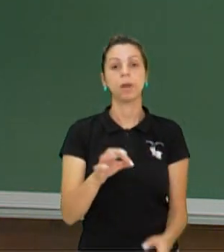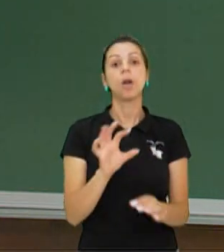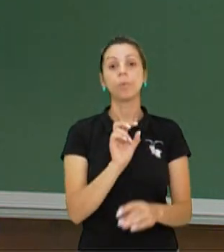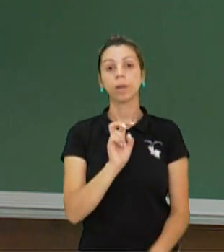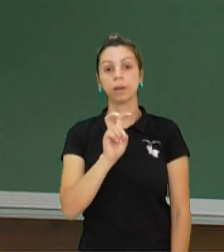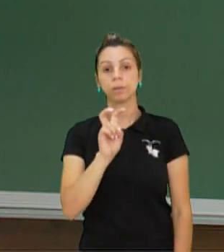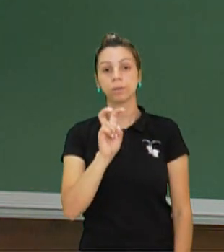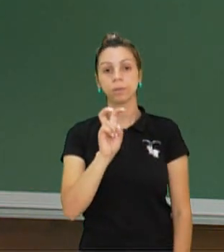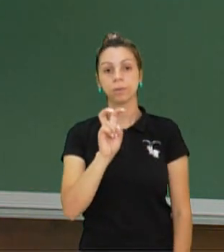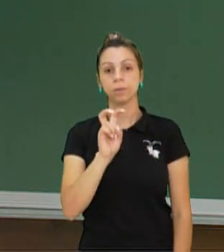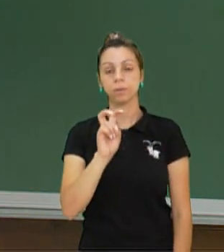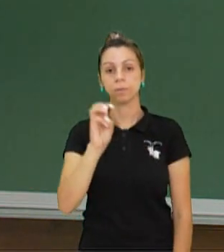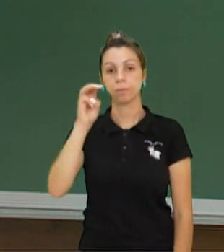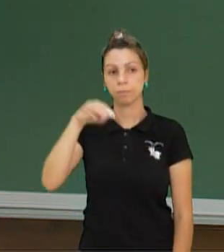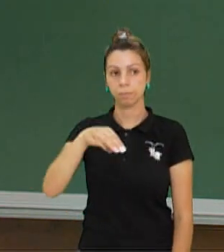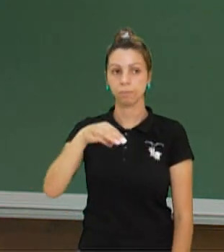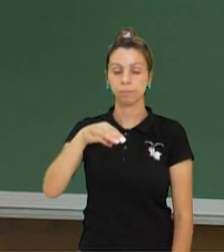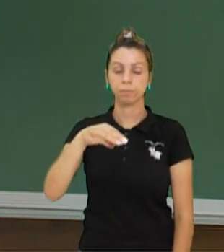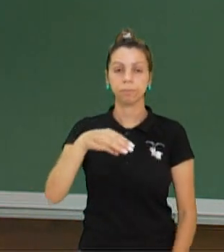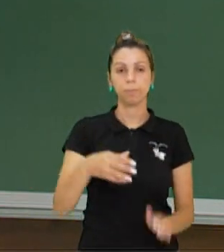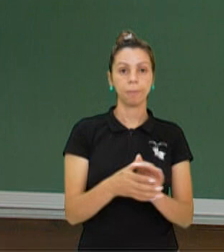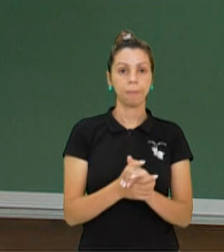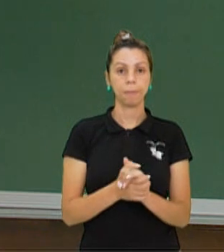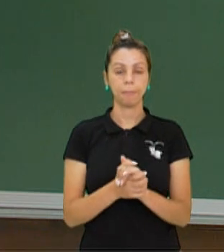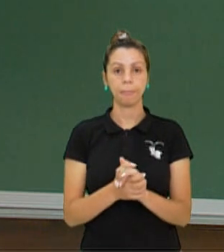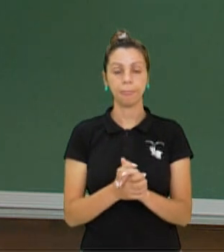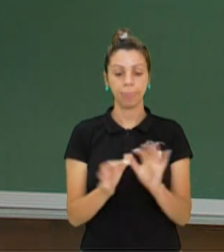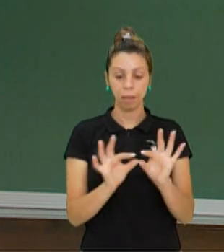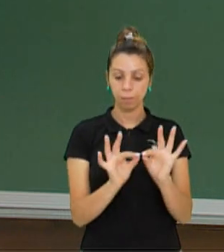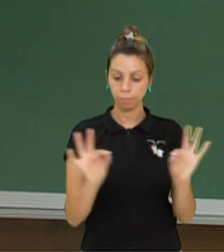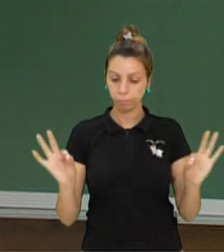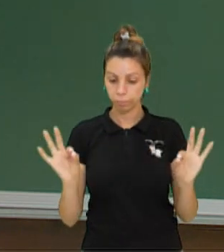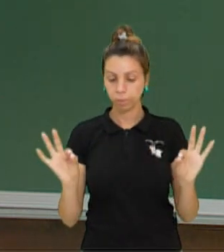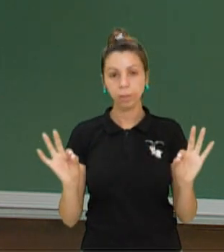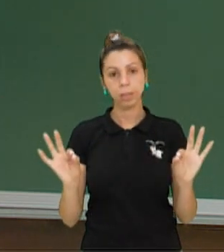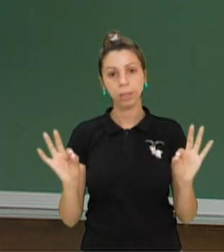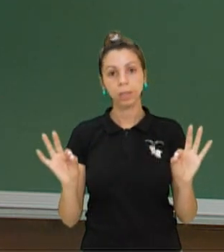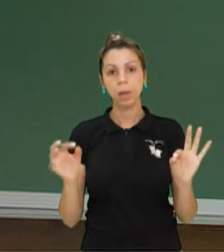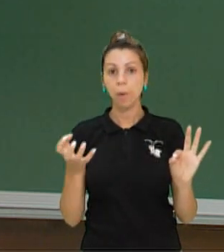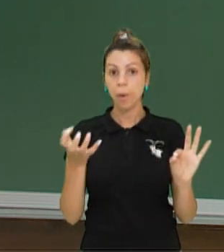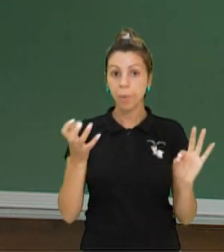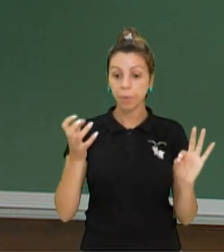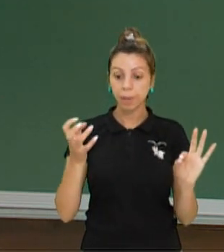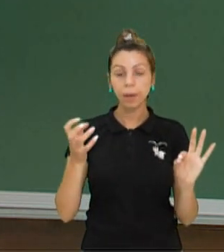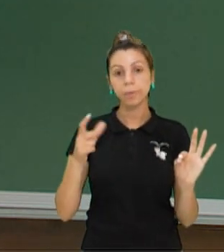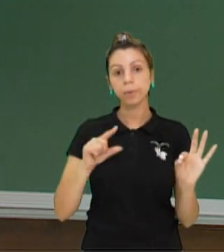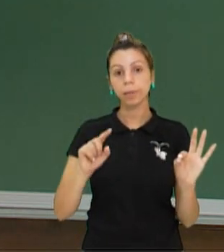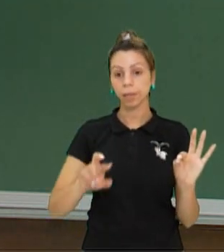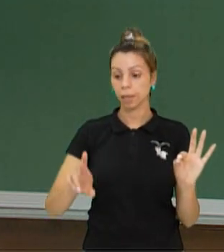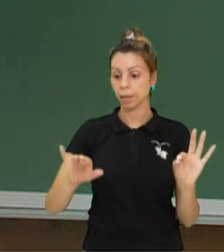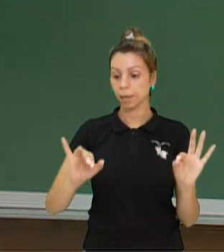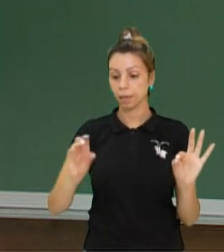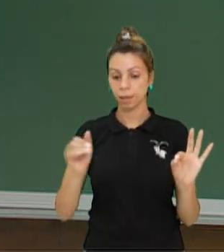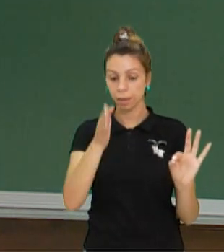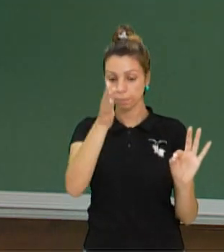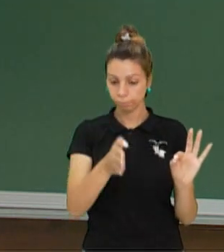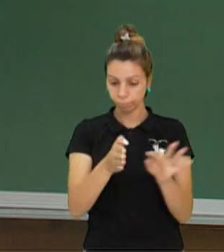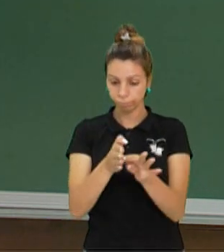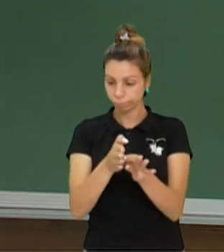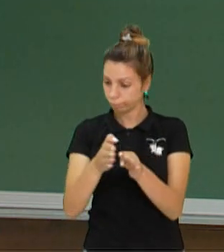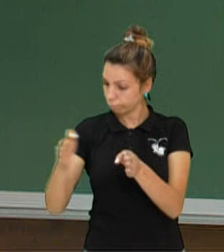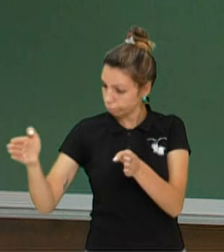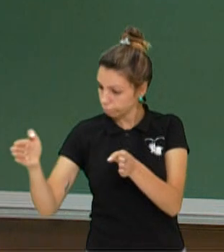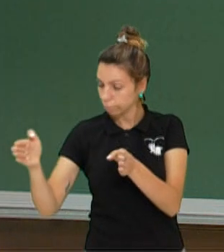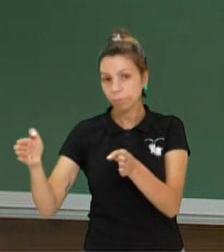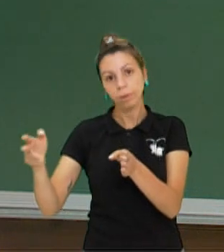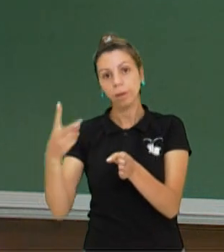metros, ou seja, o diâmetro é o dobro do raio. Na minha formulazinha, eu preciso do raio. Então, se o diâmetro é 5 e é o dobro do raio, meu raio tem que